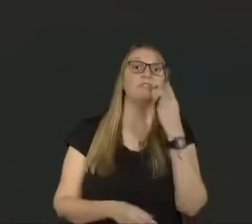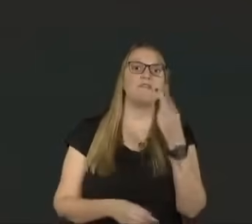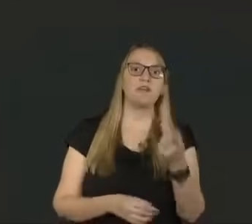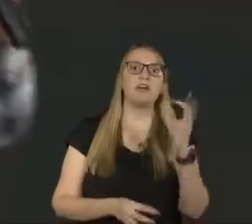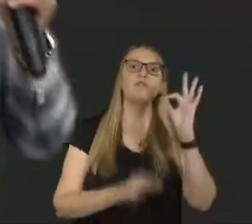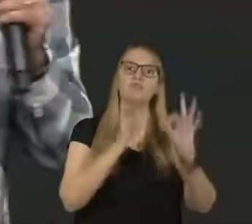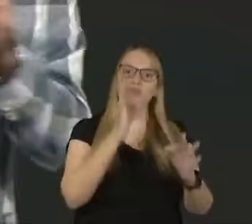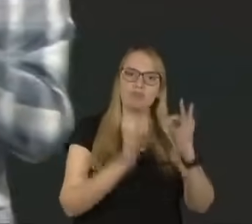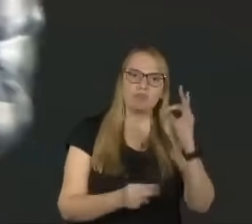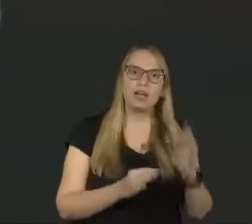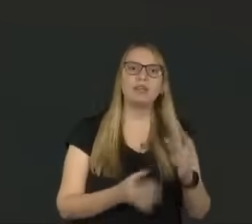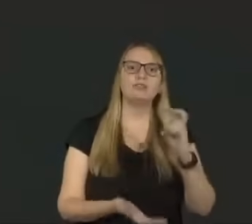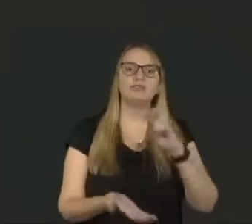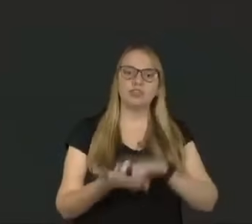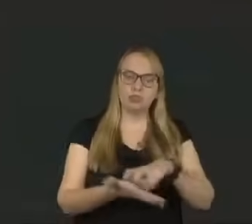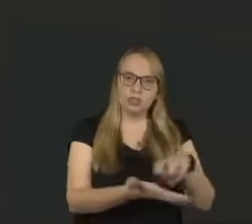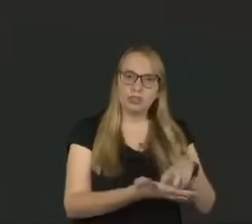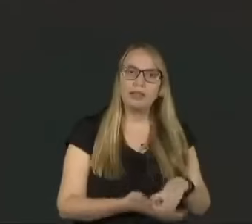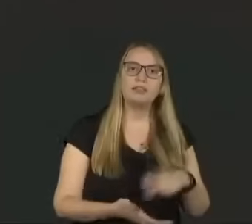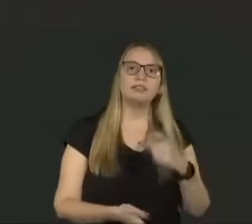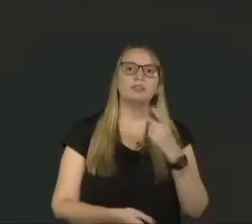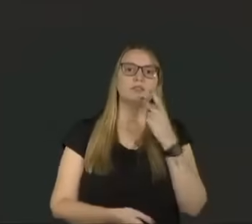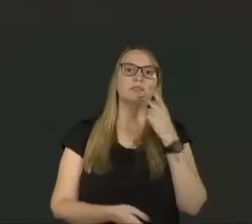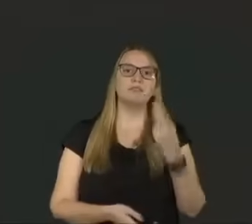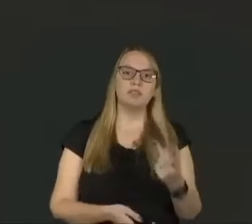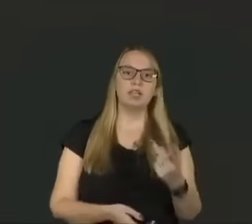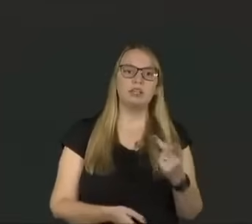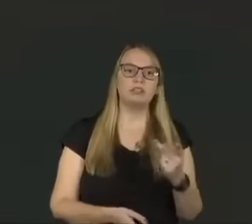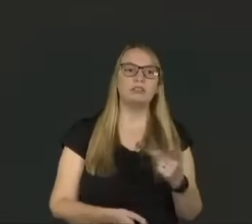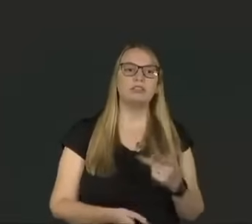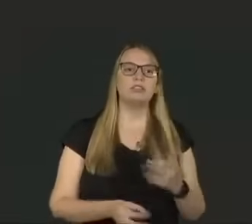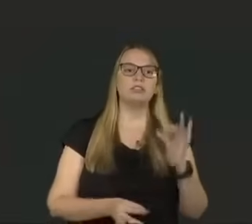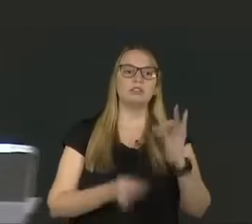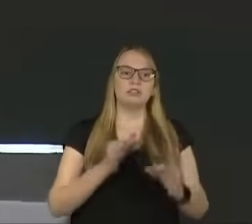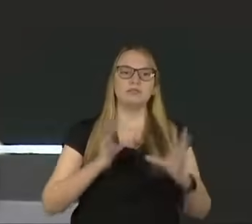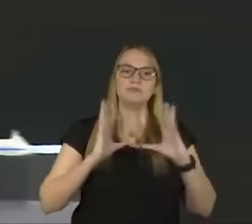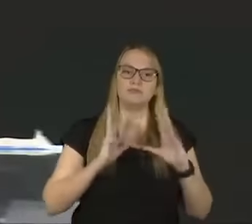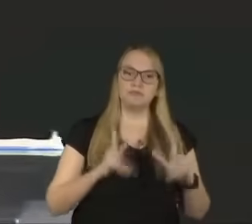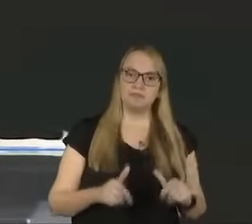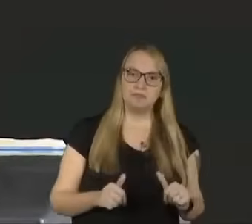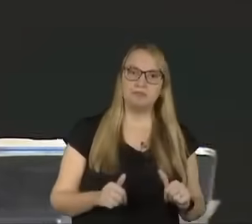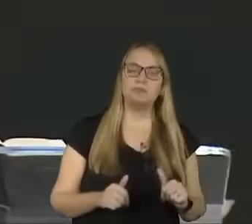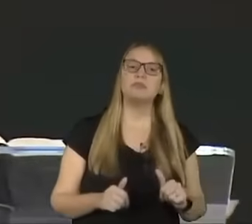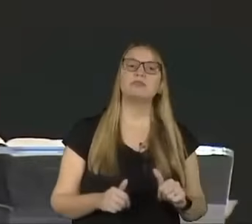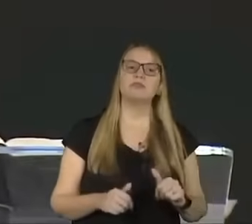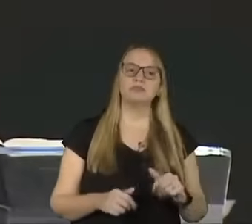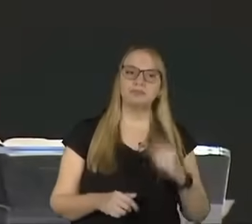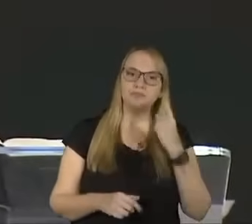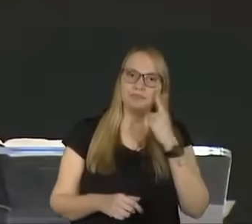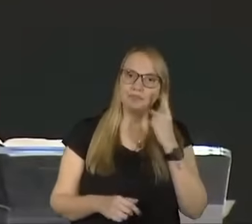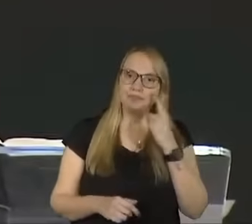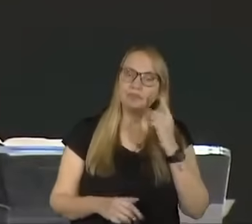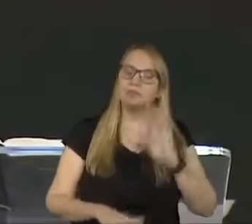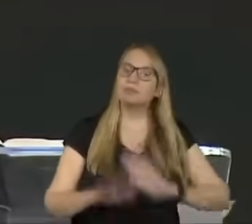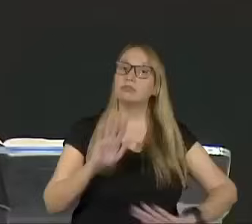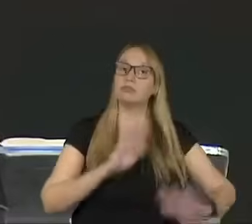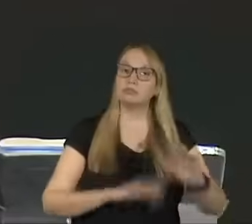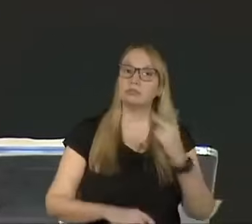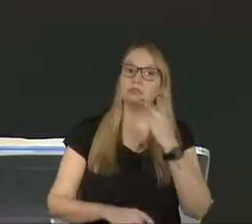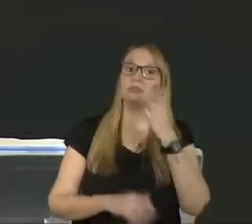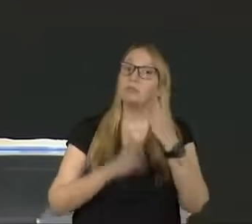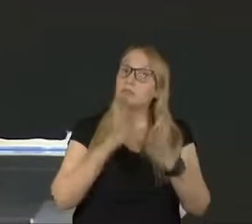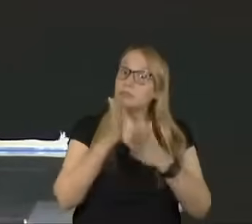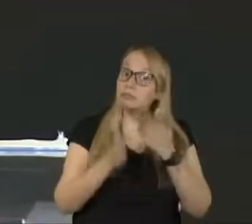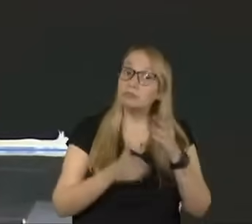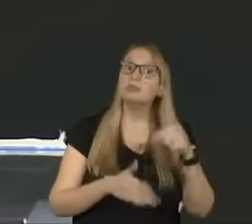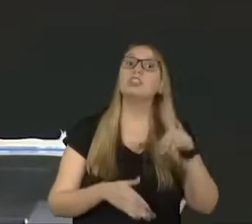palavra Vamos ser condenados e pela palavra Vamos ser justificados Olha bem muito cuidado que você fala de quem